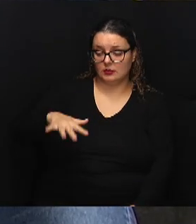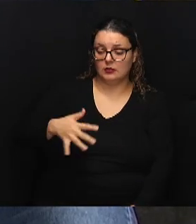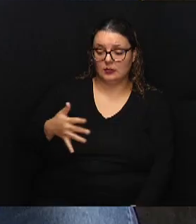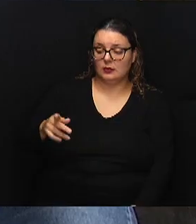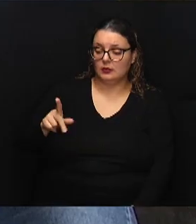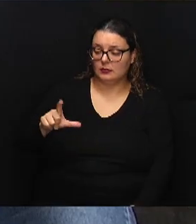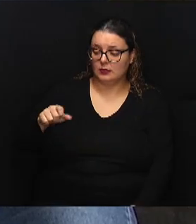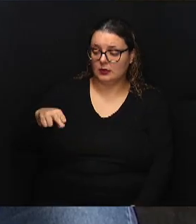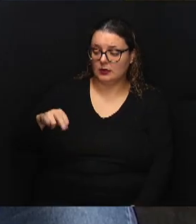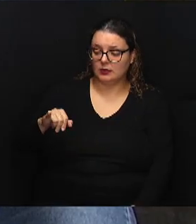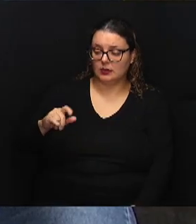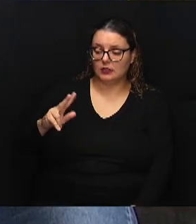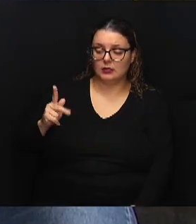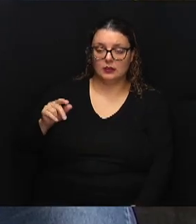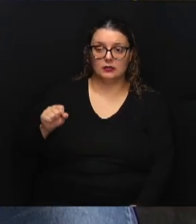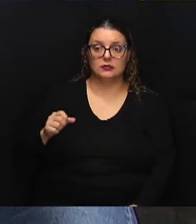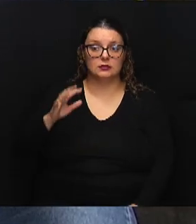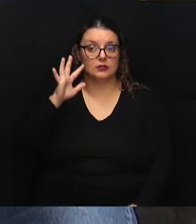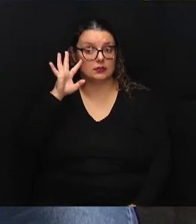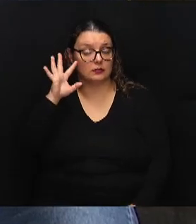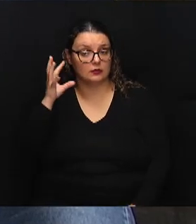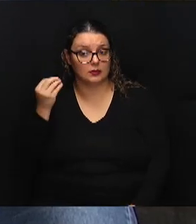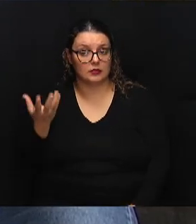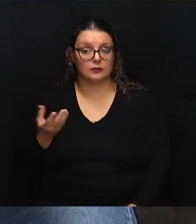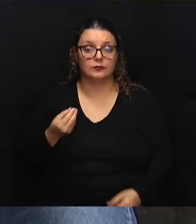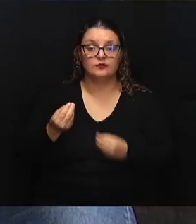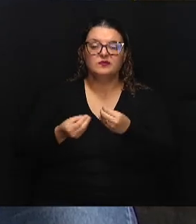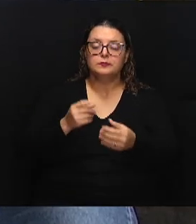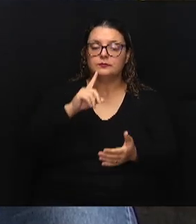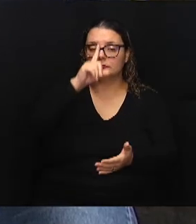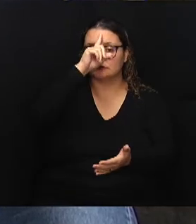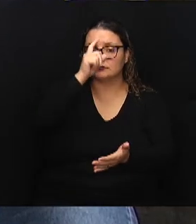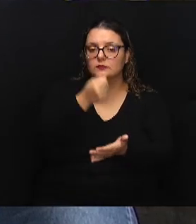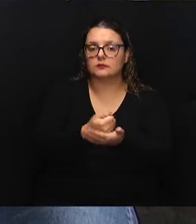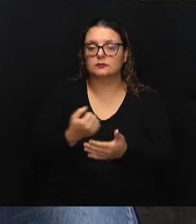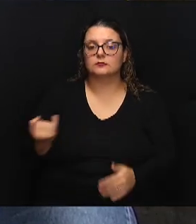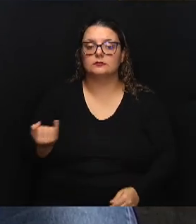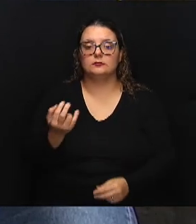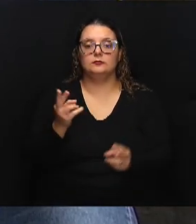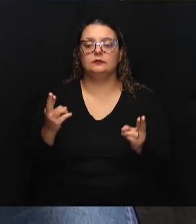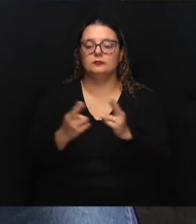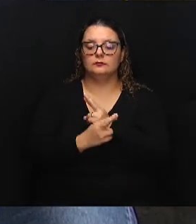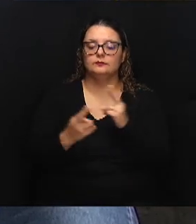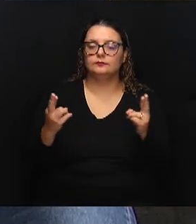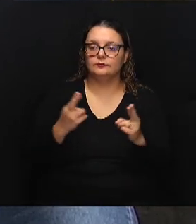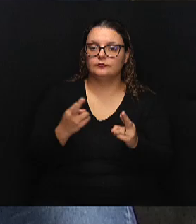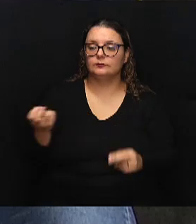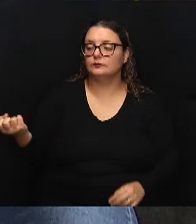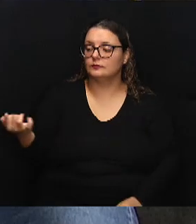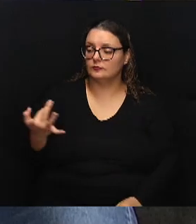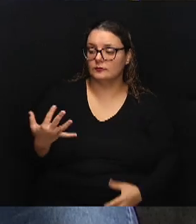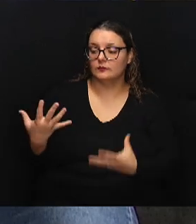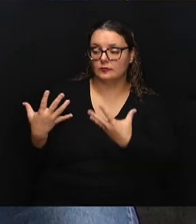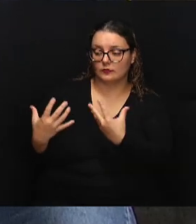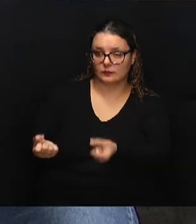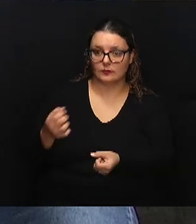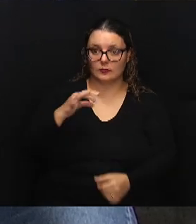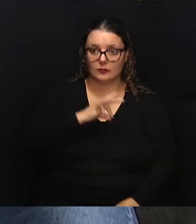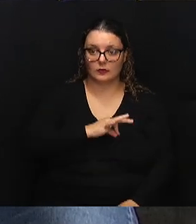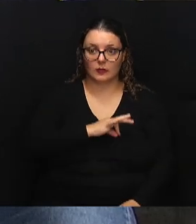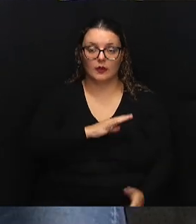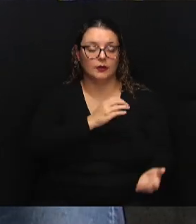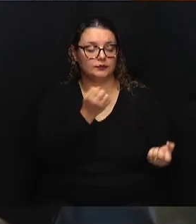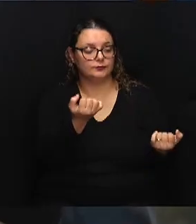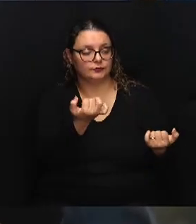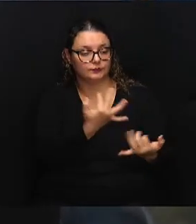ter uma noção de como que ela pode ser decisiva e importante nessa relação entre a quantidade de ganho e a quantidade de gasto de